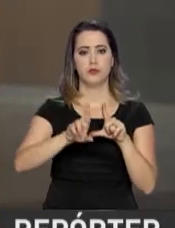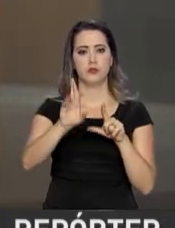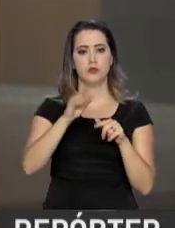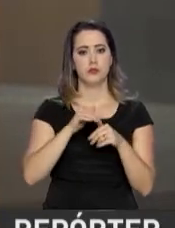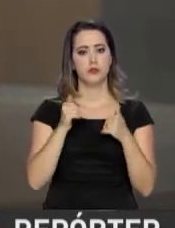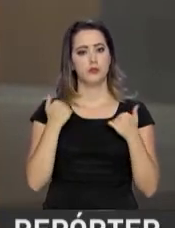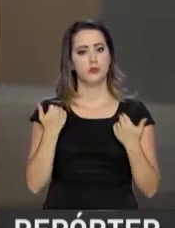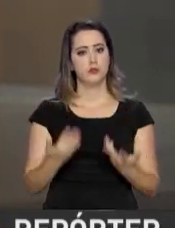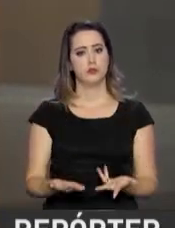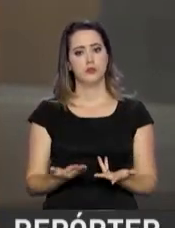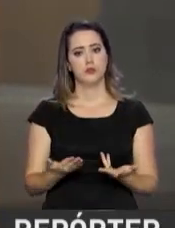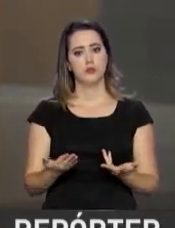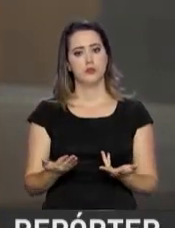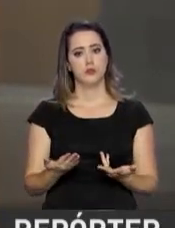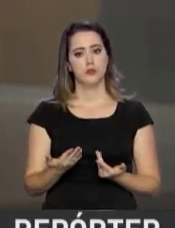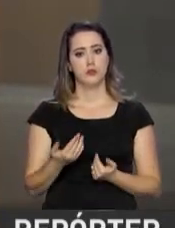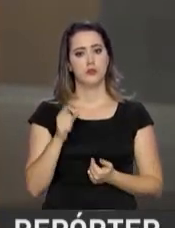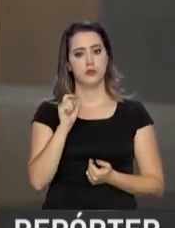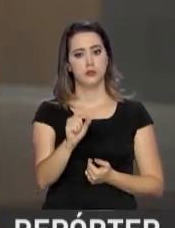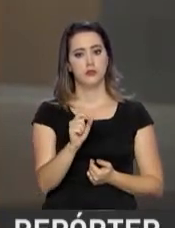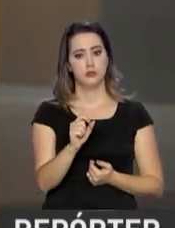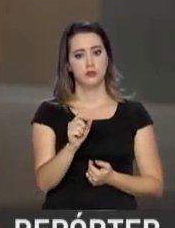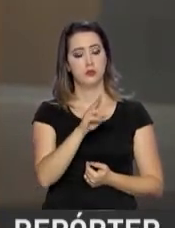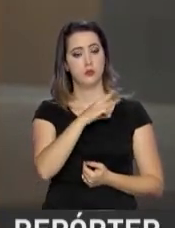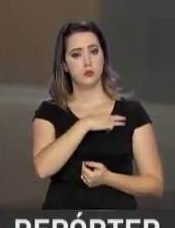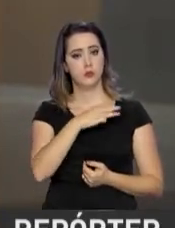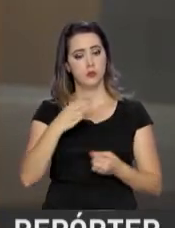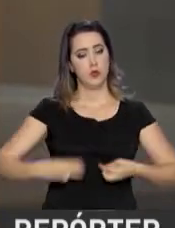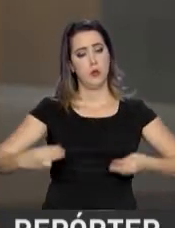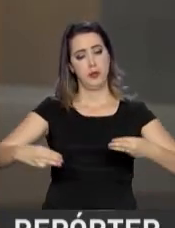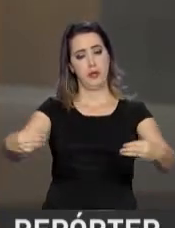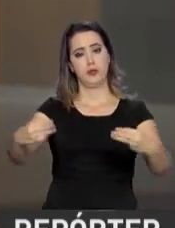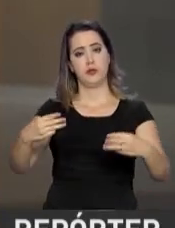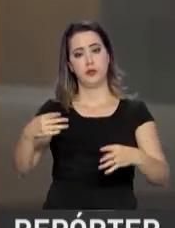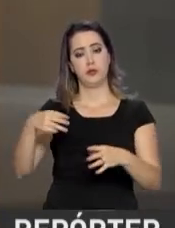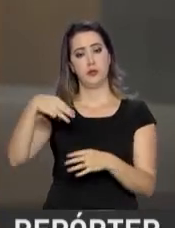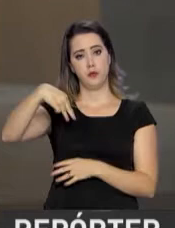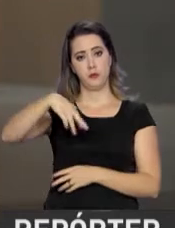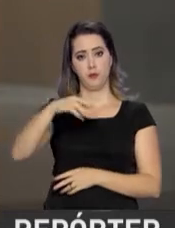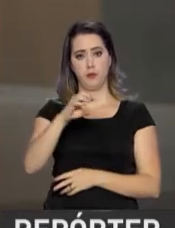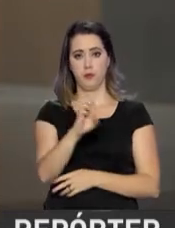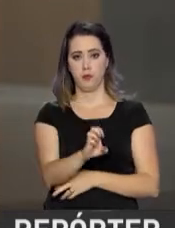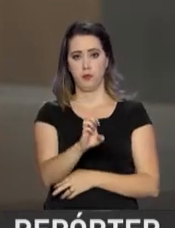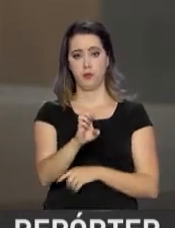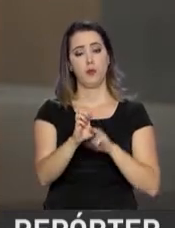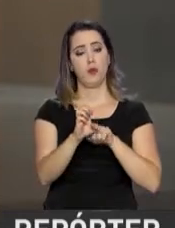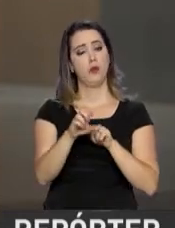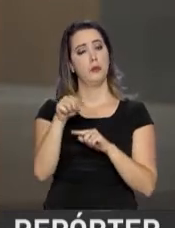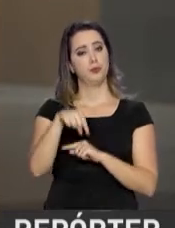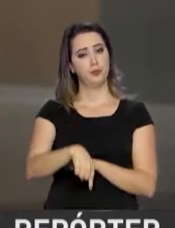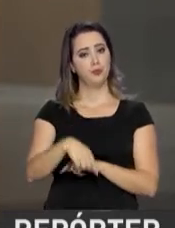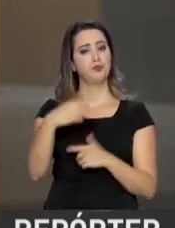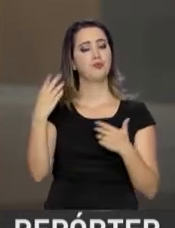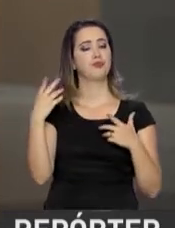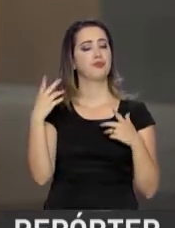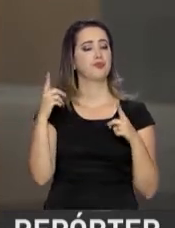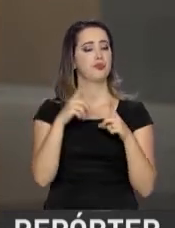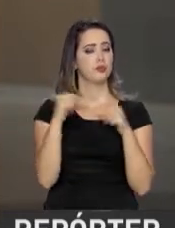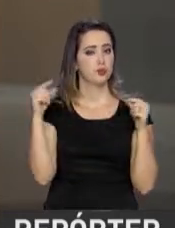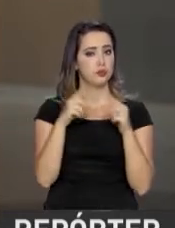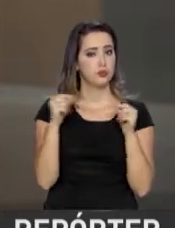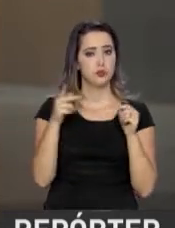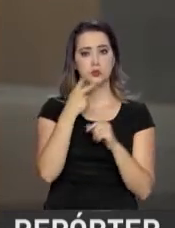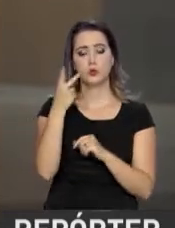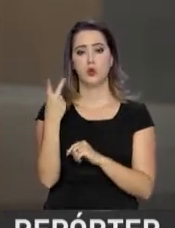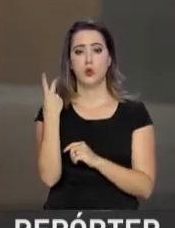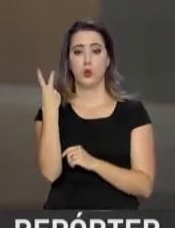nbr olha jaime o ministério das relações exteriores nesta terça feira aqui em brasília antecipou pelo